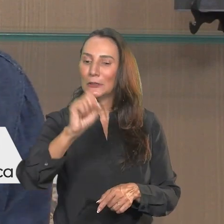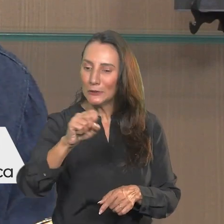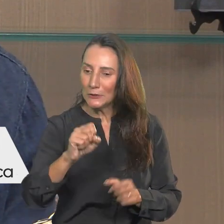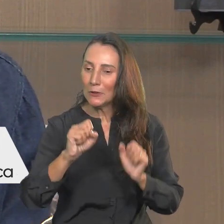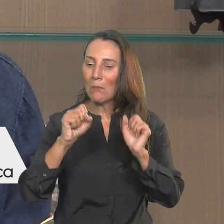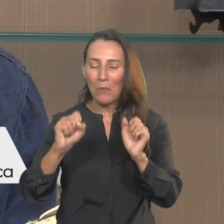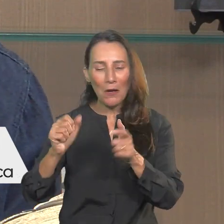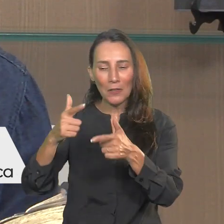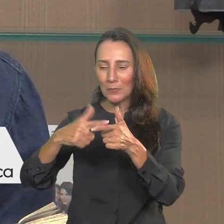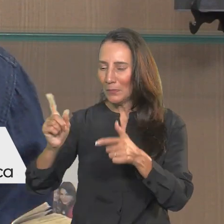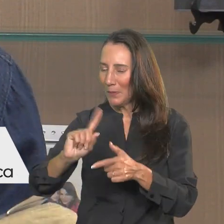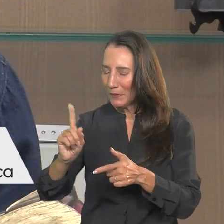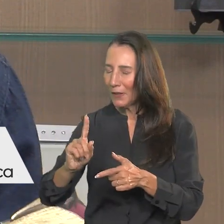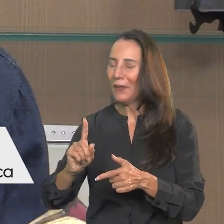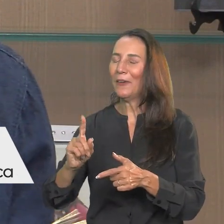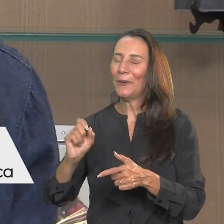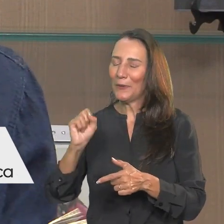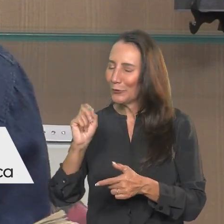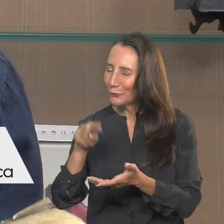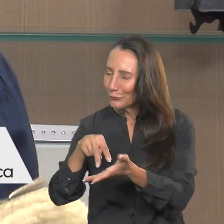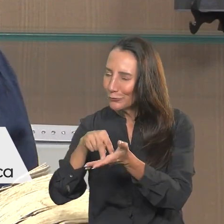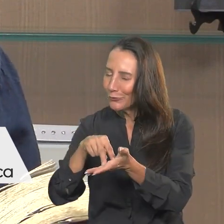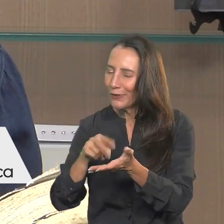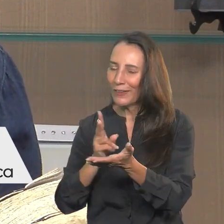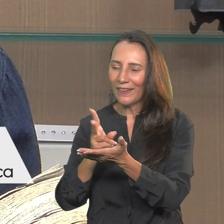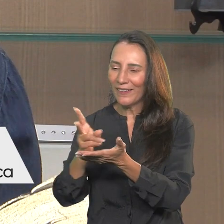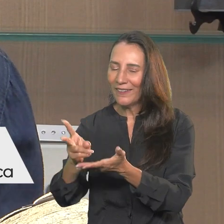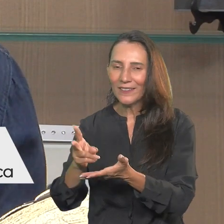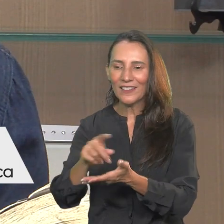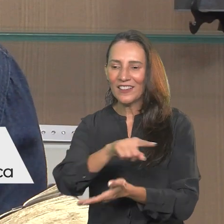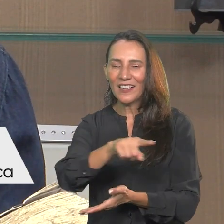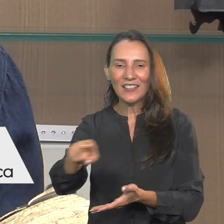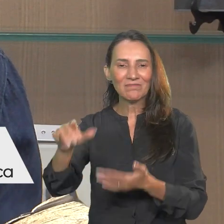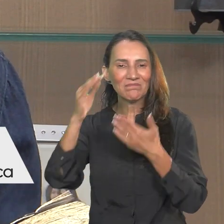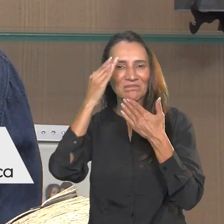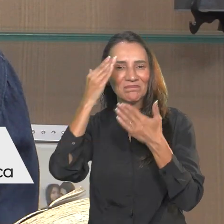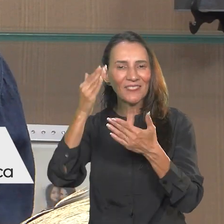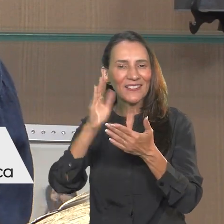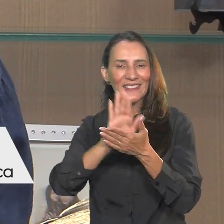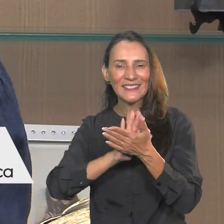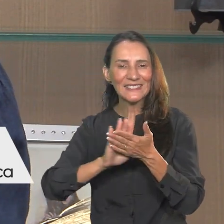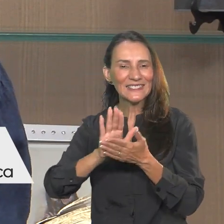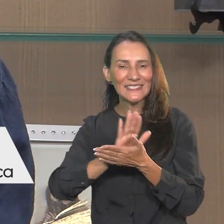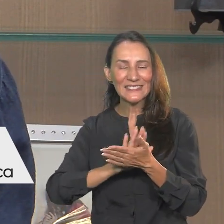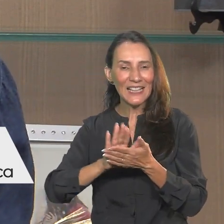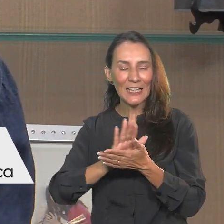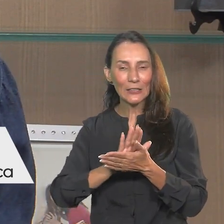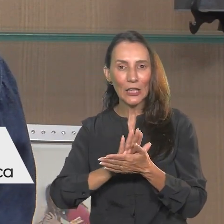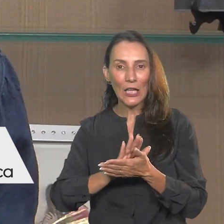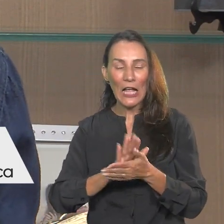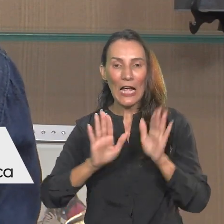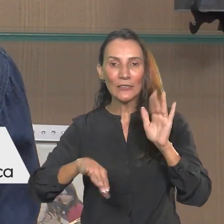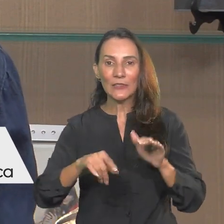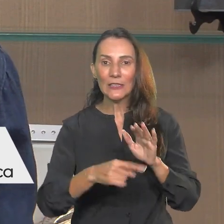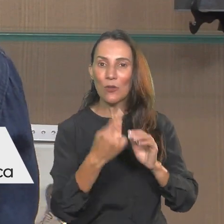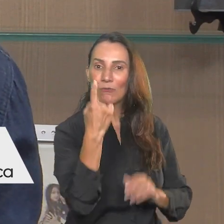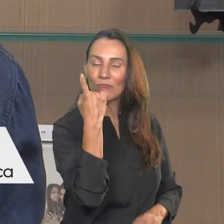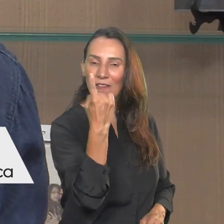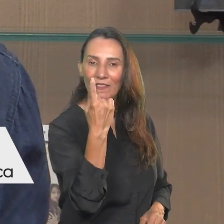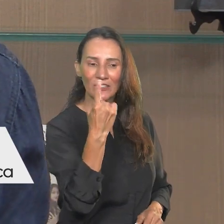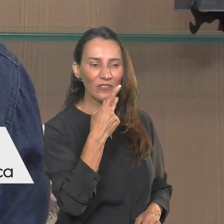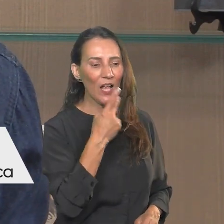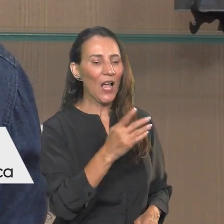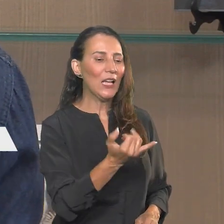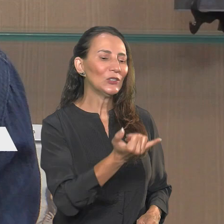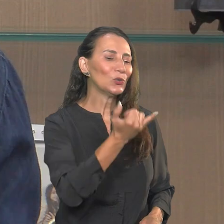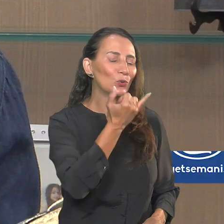pode, não tem problema, vai firme, continue firme. Ingrato, depois, uma vez que você diz não, uma vez que